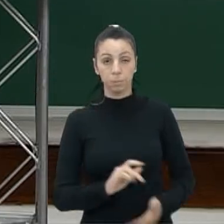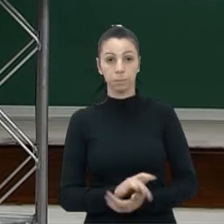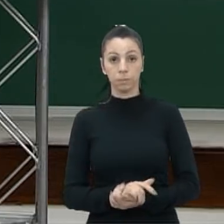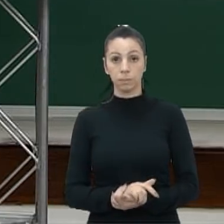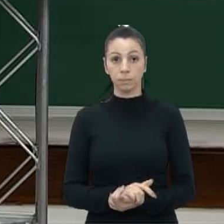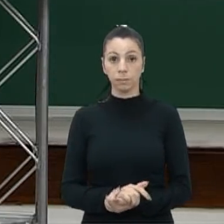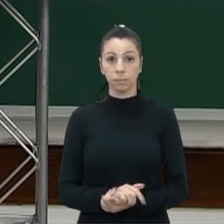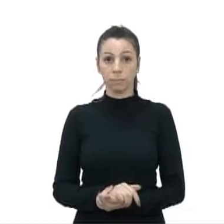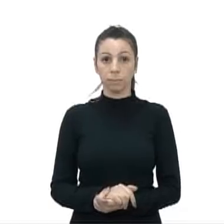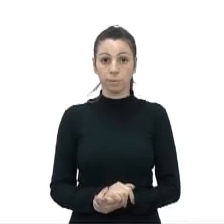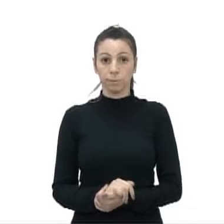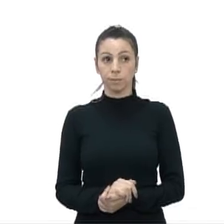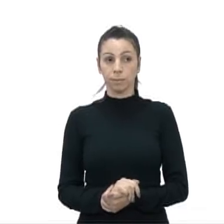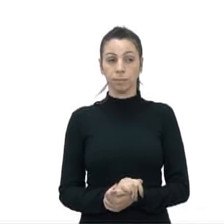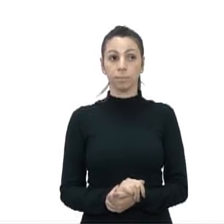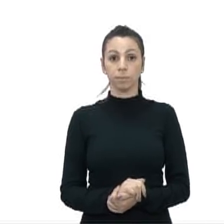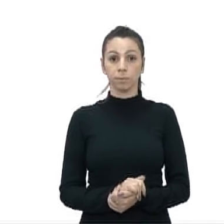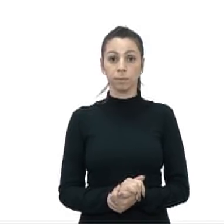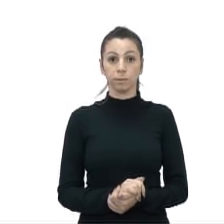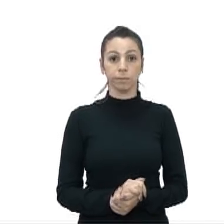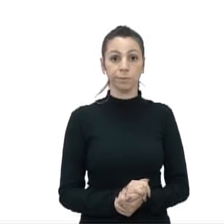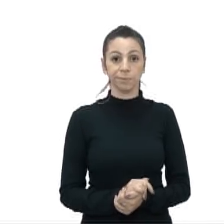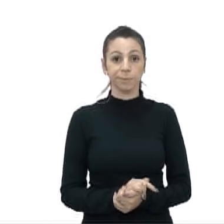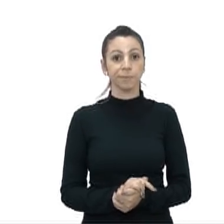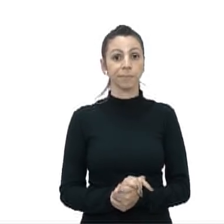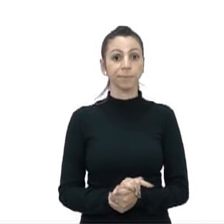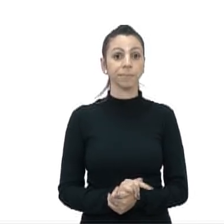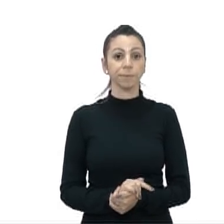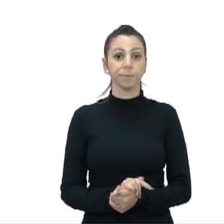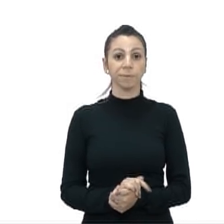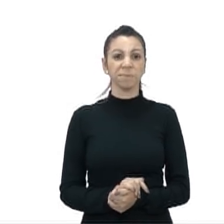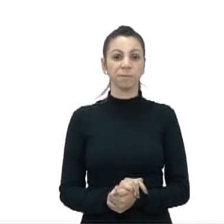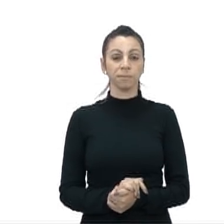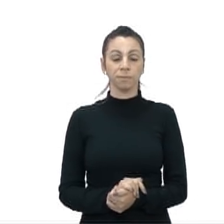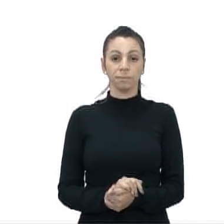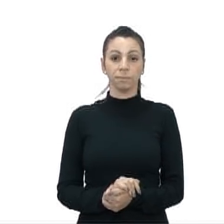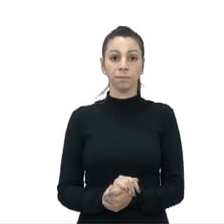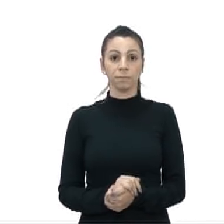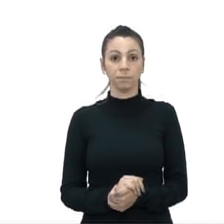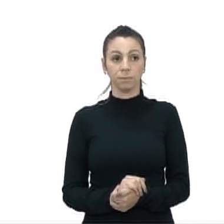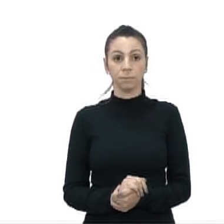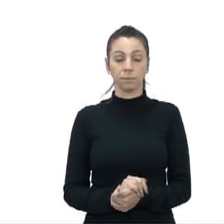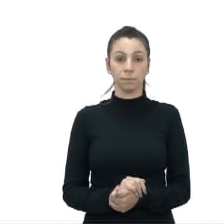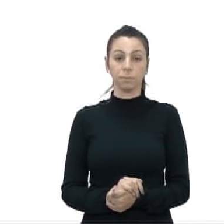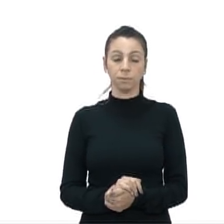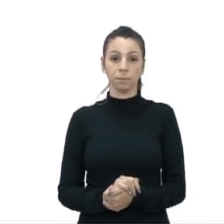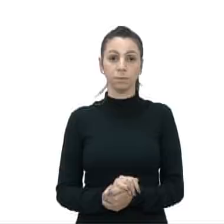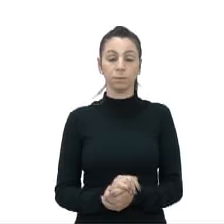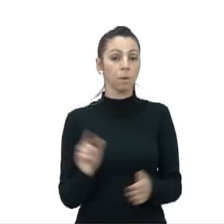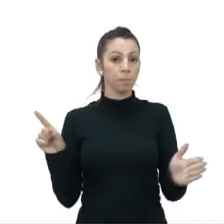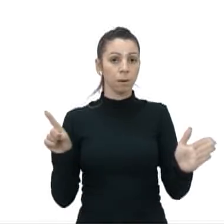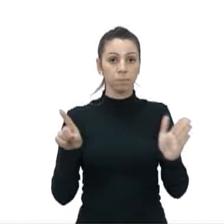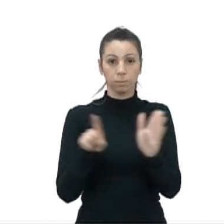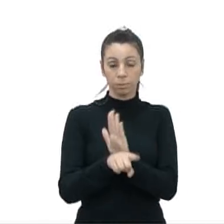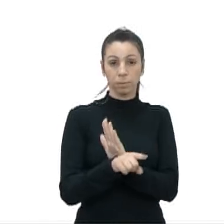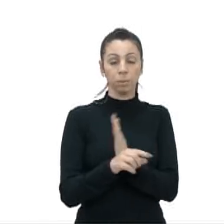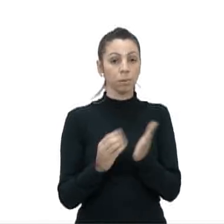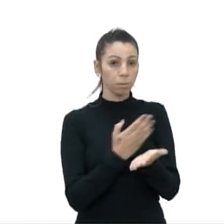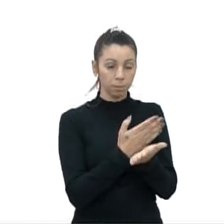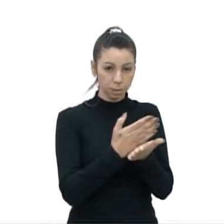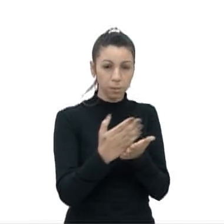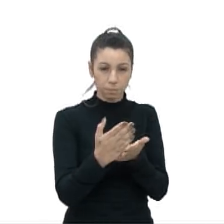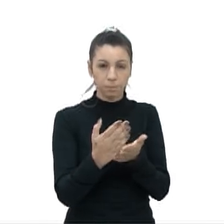então. Bem, gente, vamos falar um pouquinho sobre um quiz aqui para a gente poder